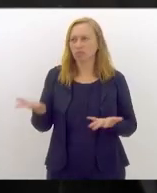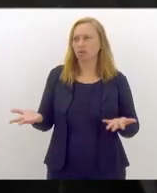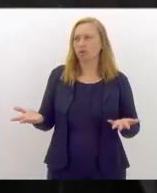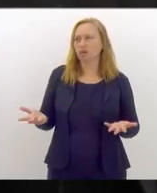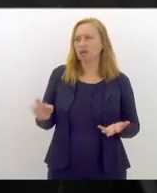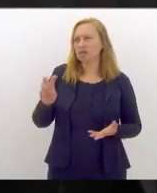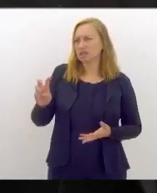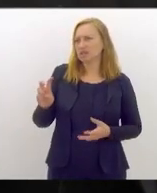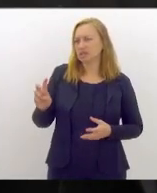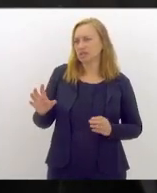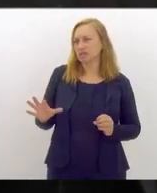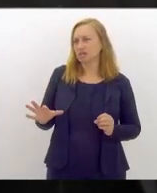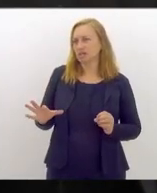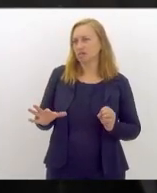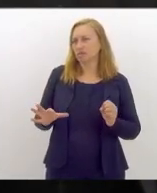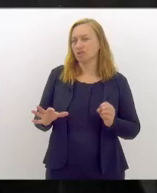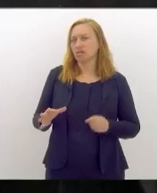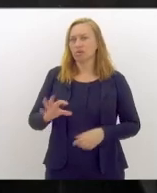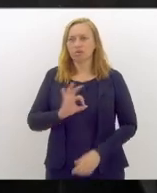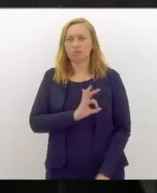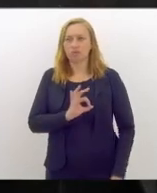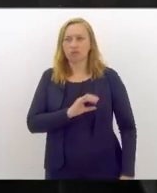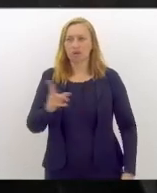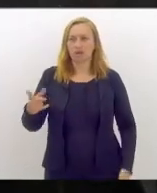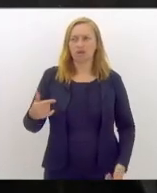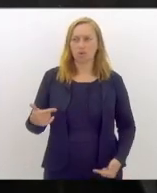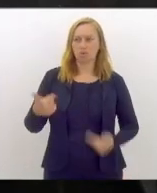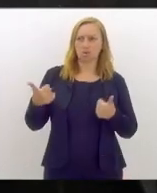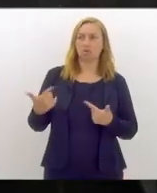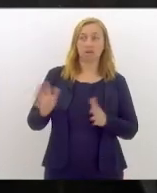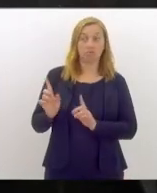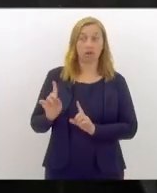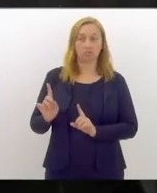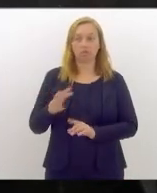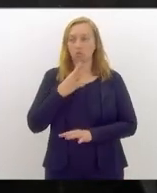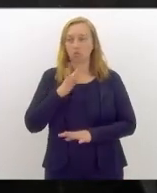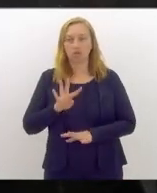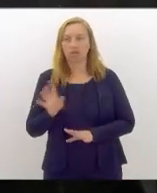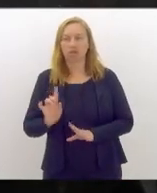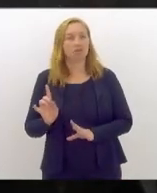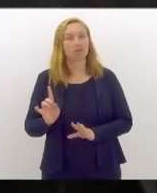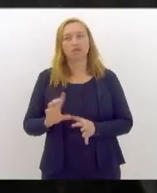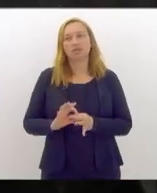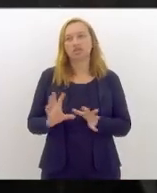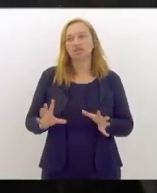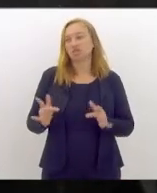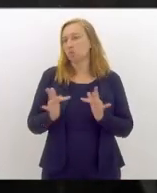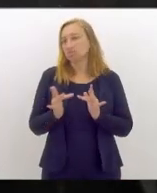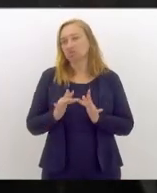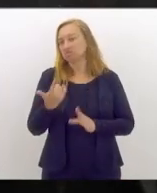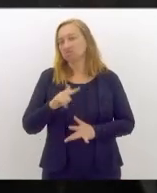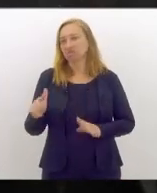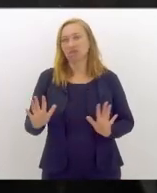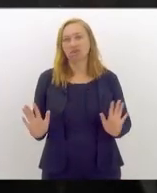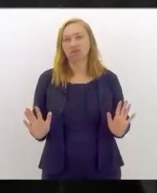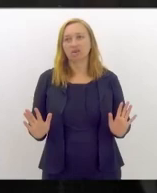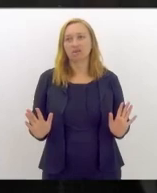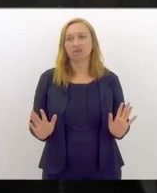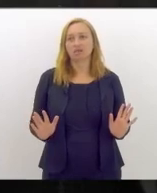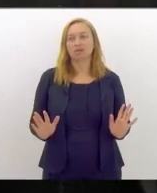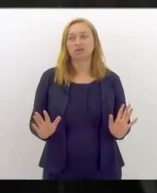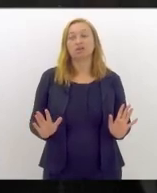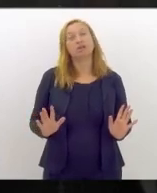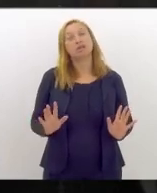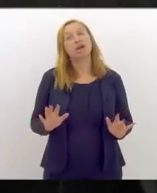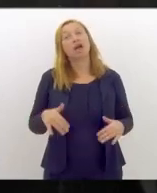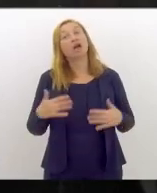tá com cinco segurança vou tomar um tiro se eu for né conheço ninguém melhor não ir aí Deixei também não tinha contato passei o interesse